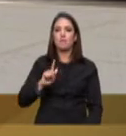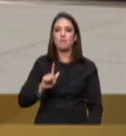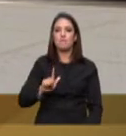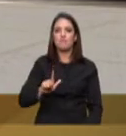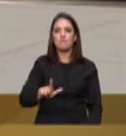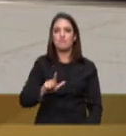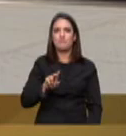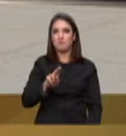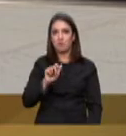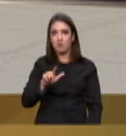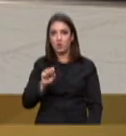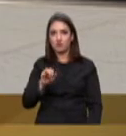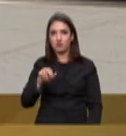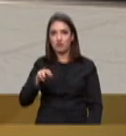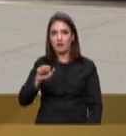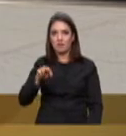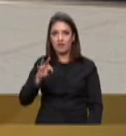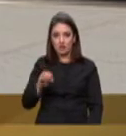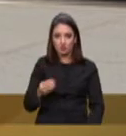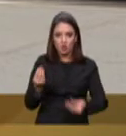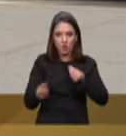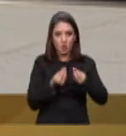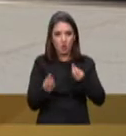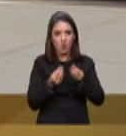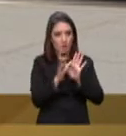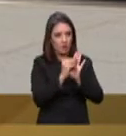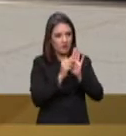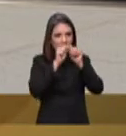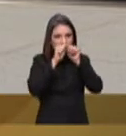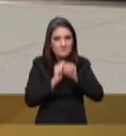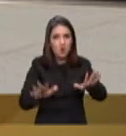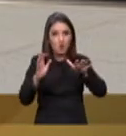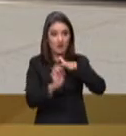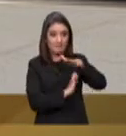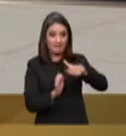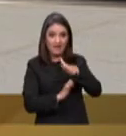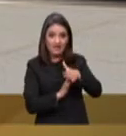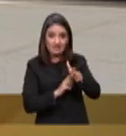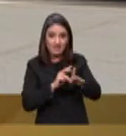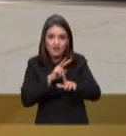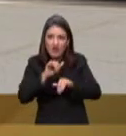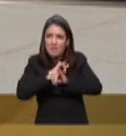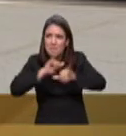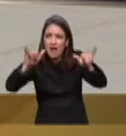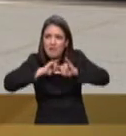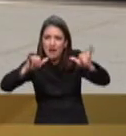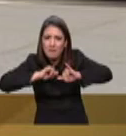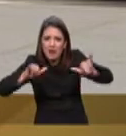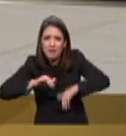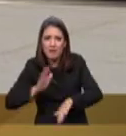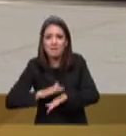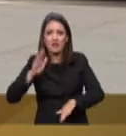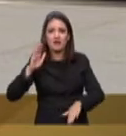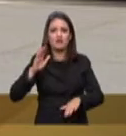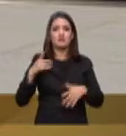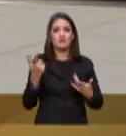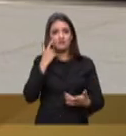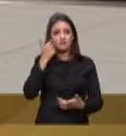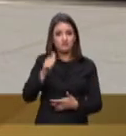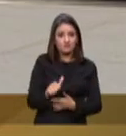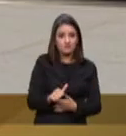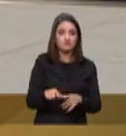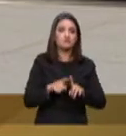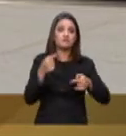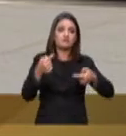eleitoral na internet, especialmente do seu impulsionamento, devem, a meu ver, ser discutidos e reavaliados com profundidade, com o